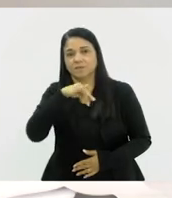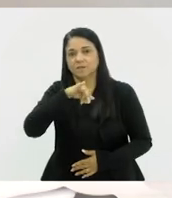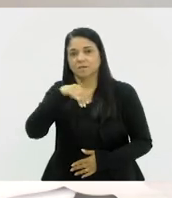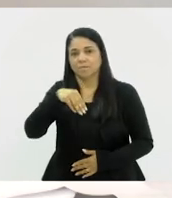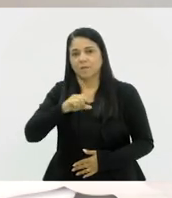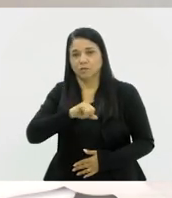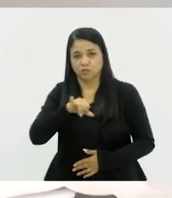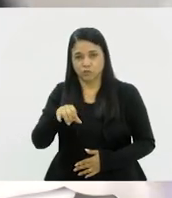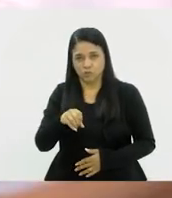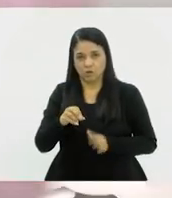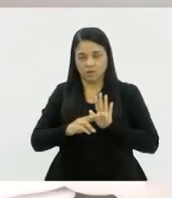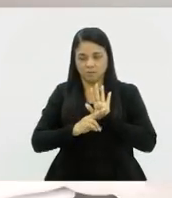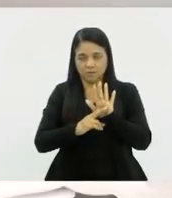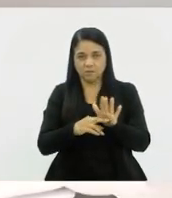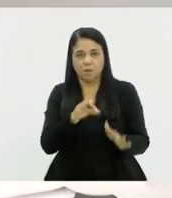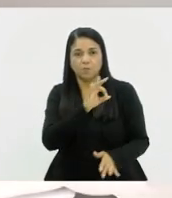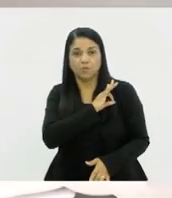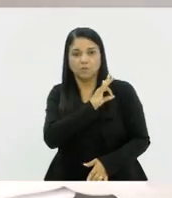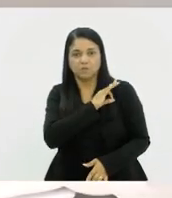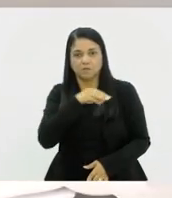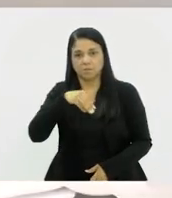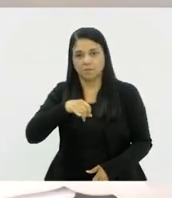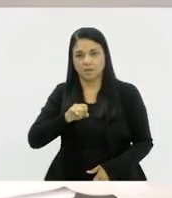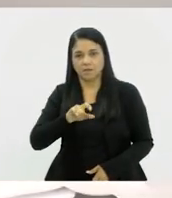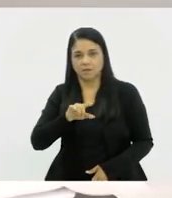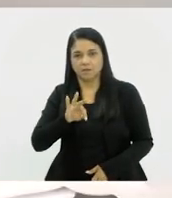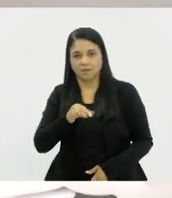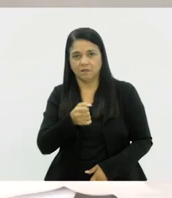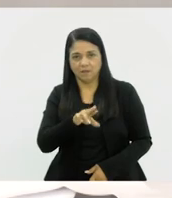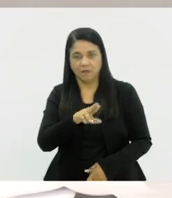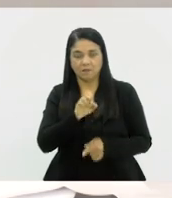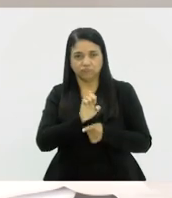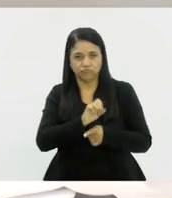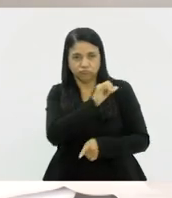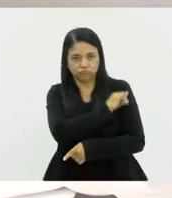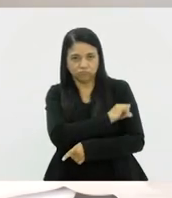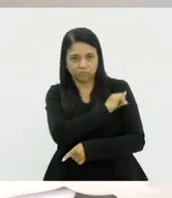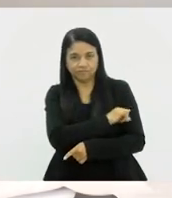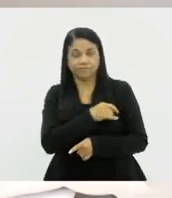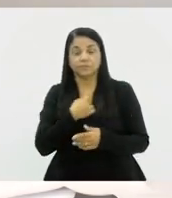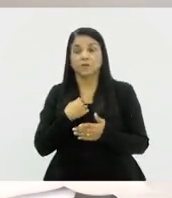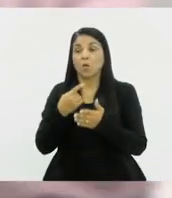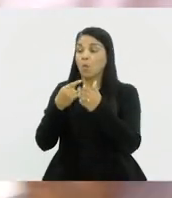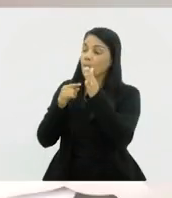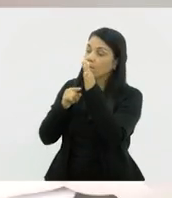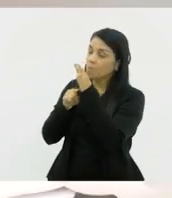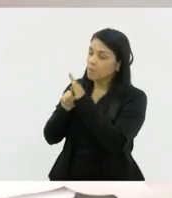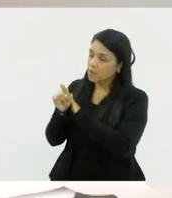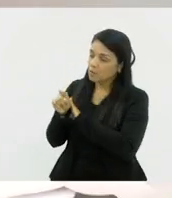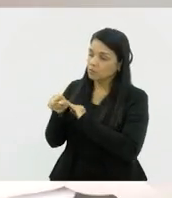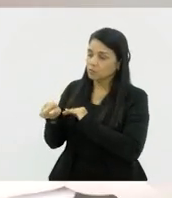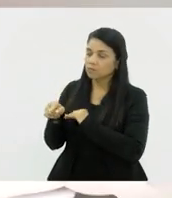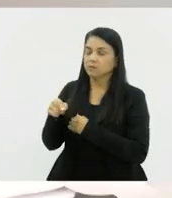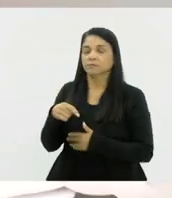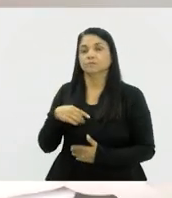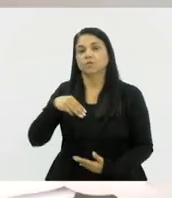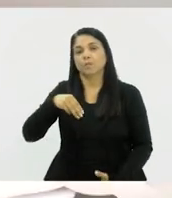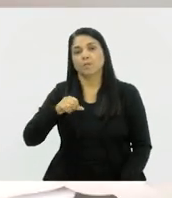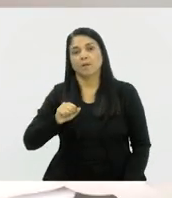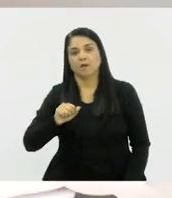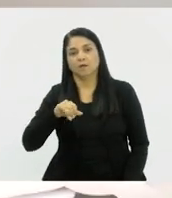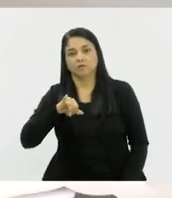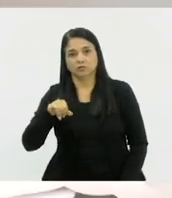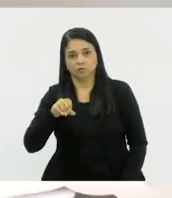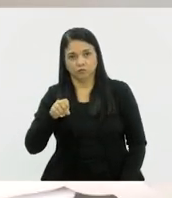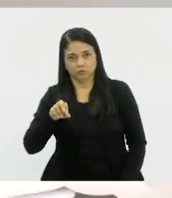Janeiro e eh e já faria uma pergunta para o major é claro que o major não